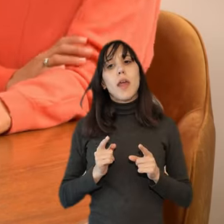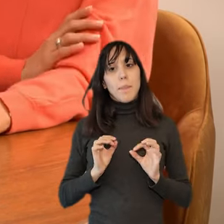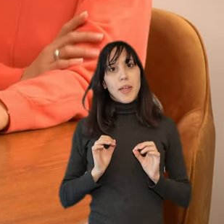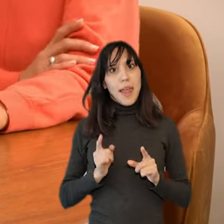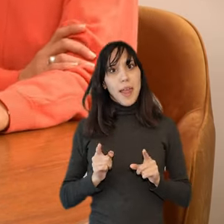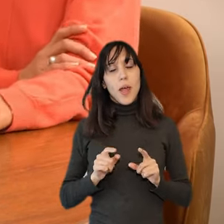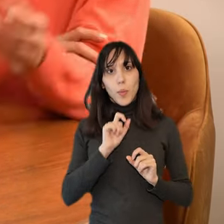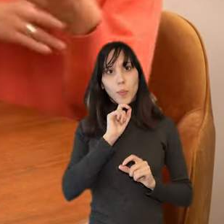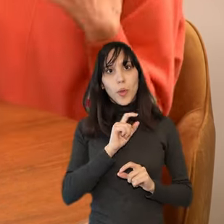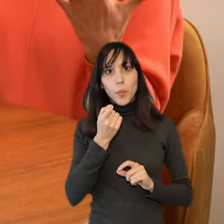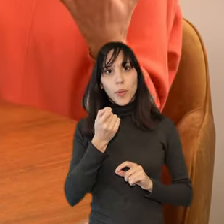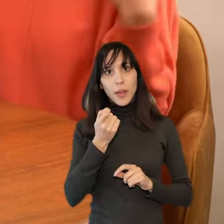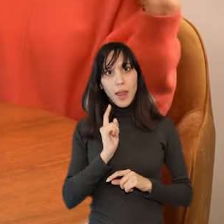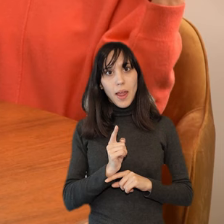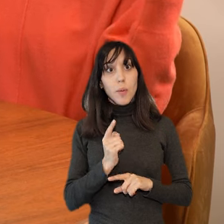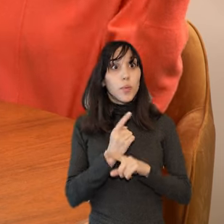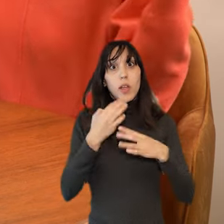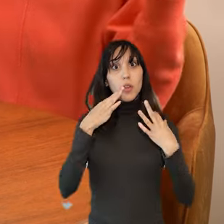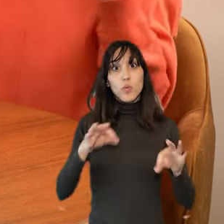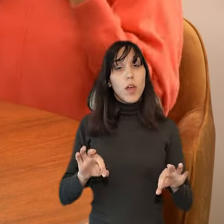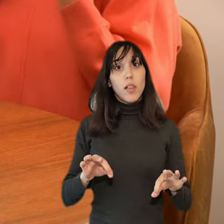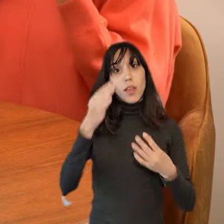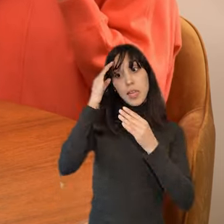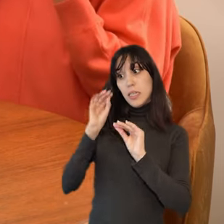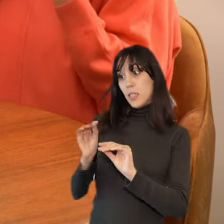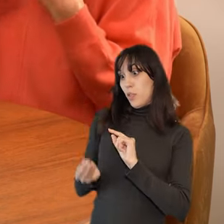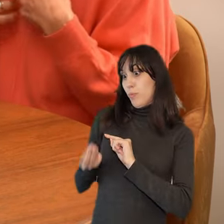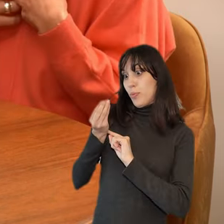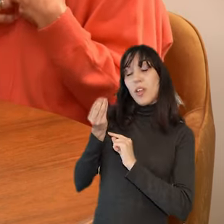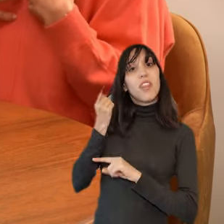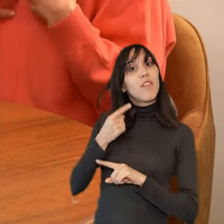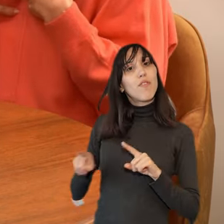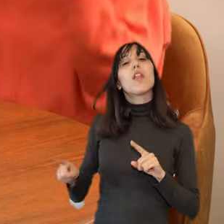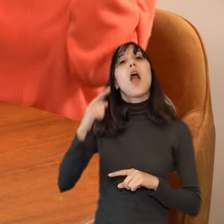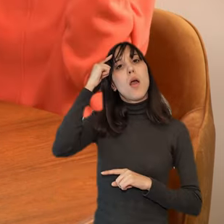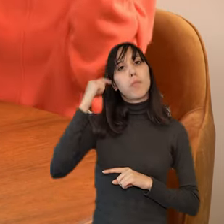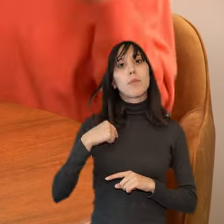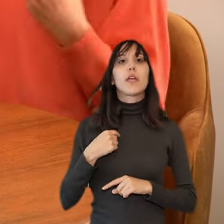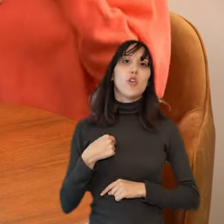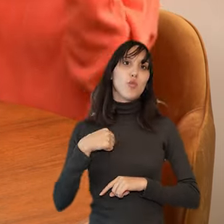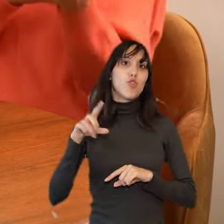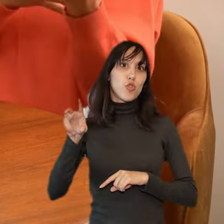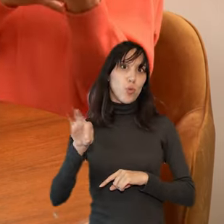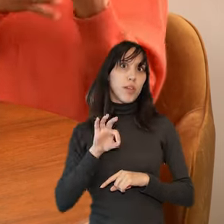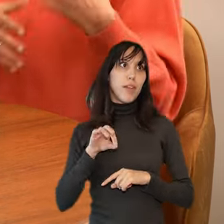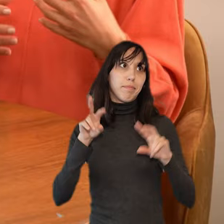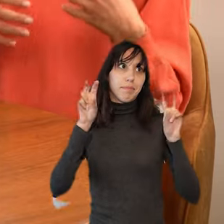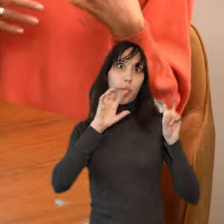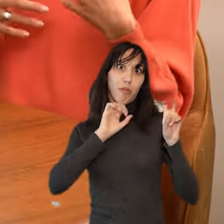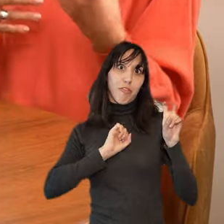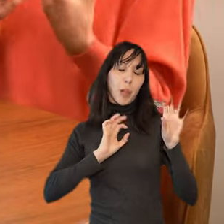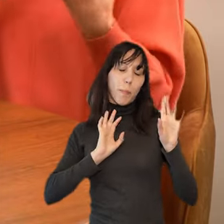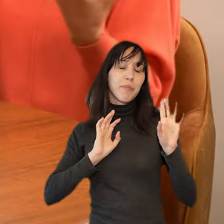podos falar um bocadinho disso porque é natural não é porque é um ensino diferente não é eu sei que escolhi para o meu filho eu